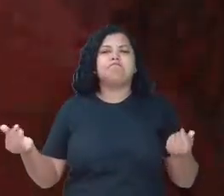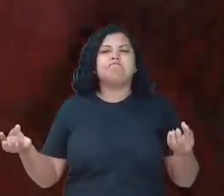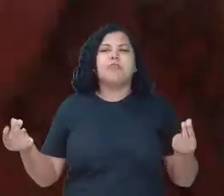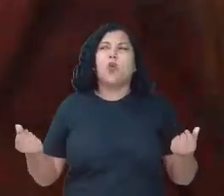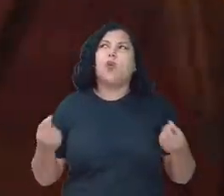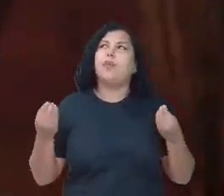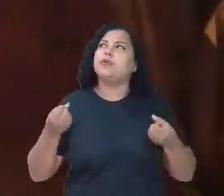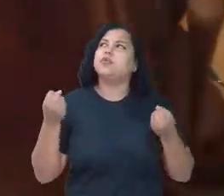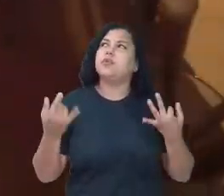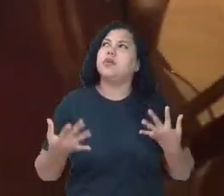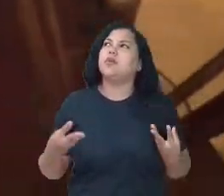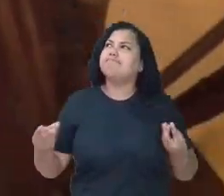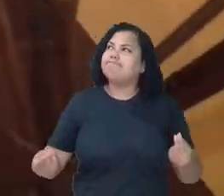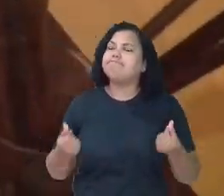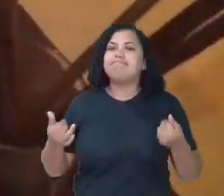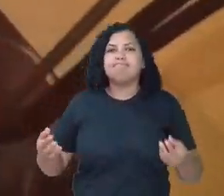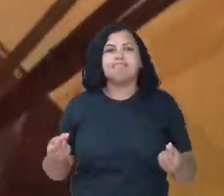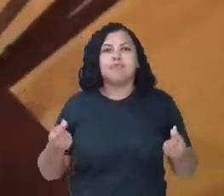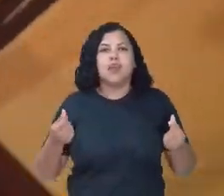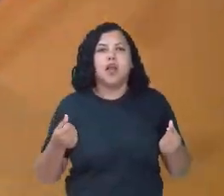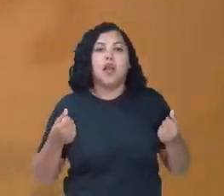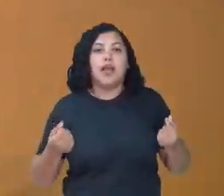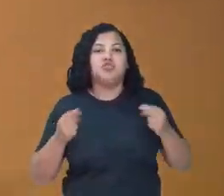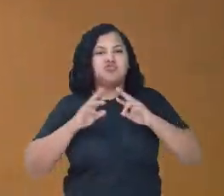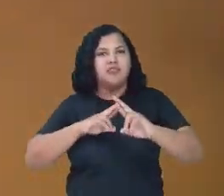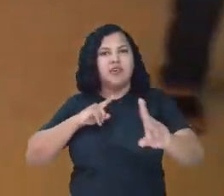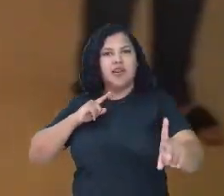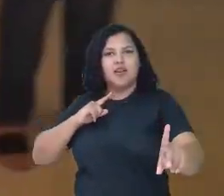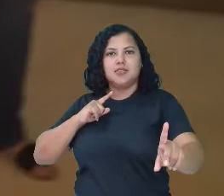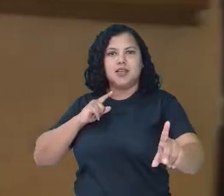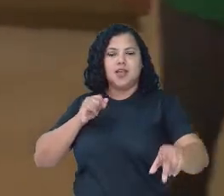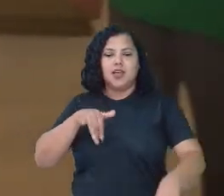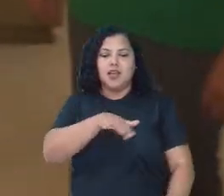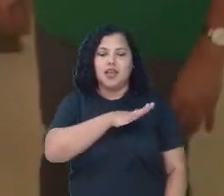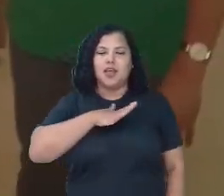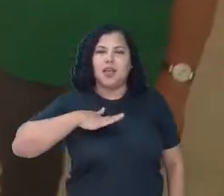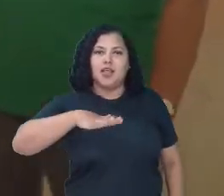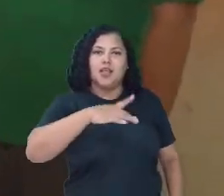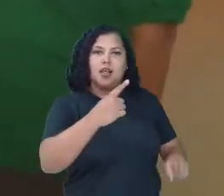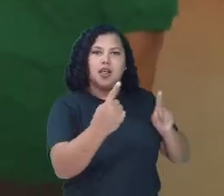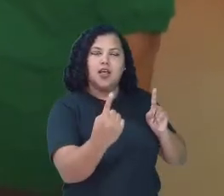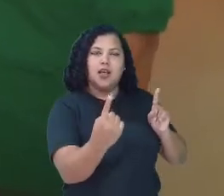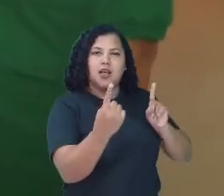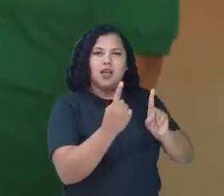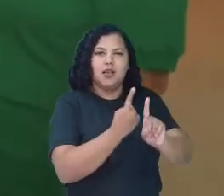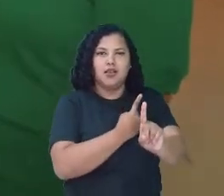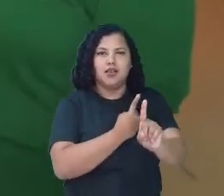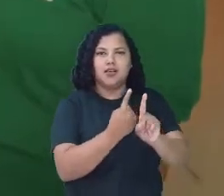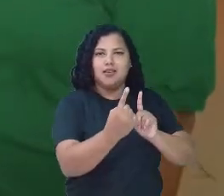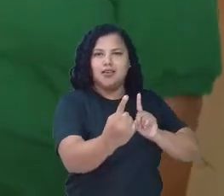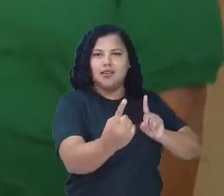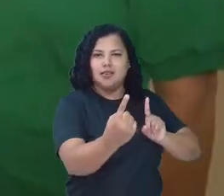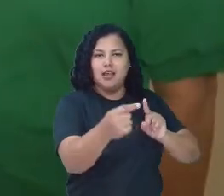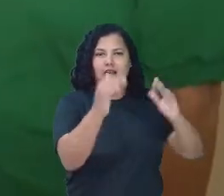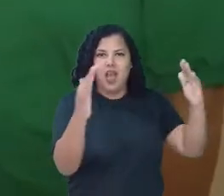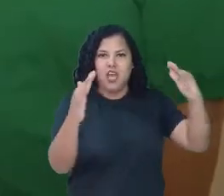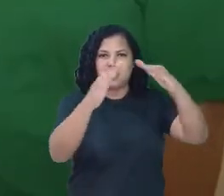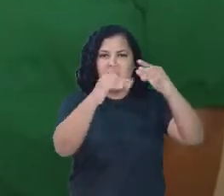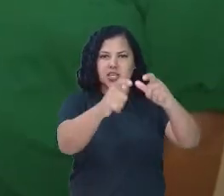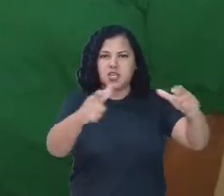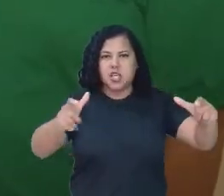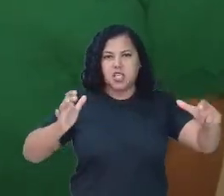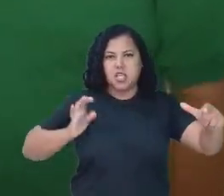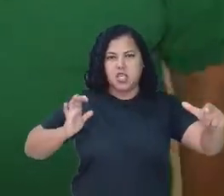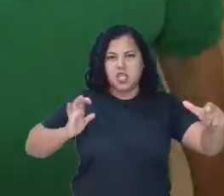como é que eu posso dizer? O contraponto entre a suntuosidade das casas grandes e